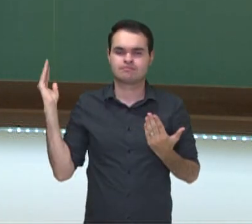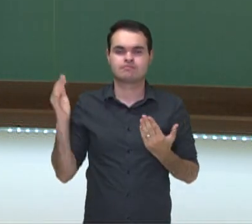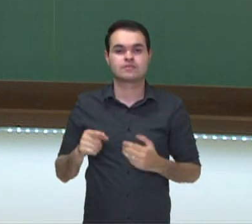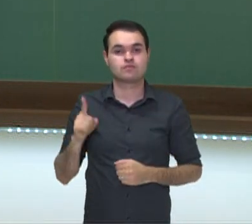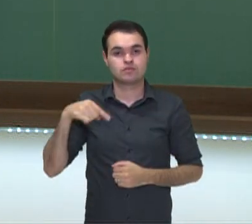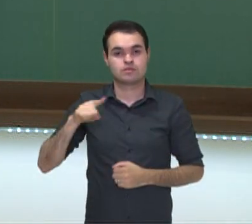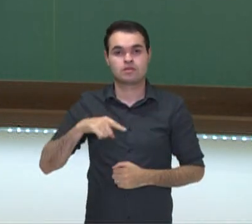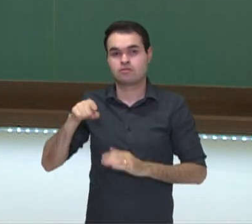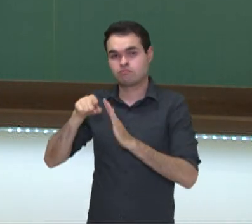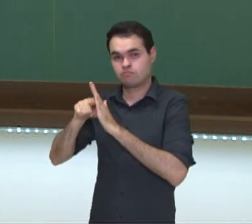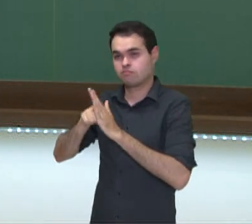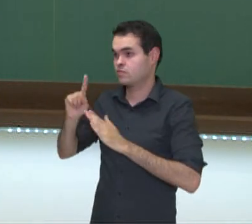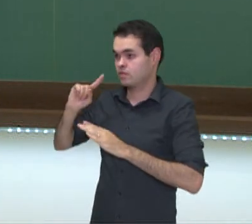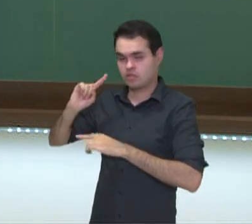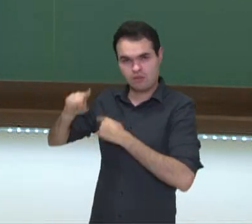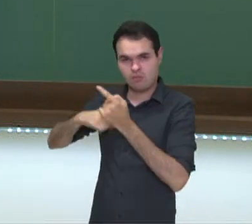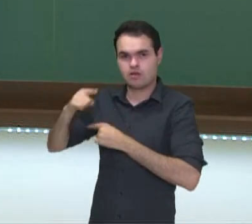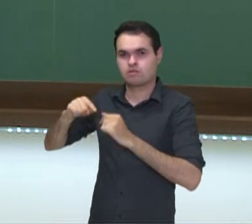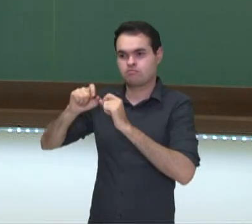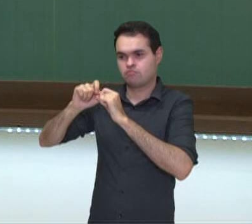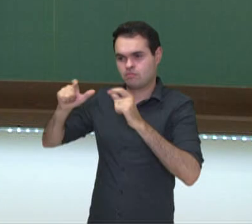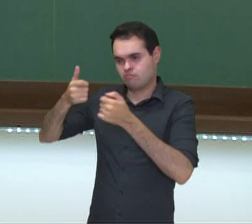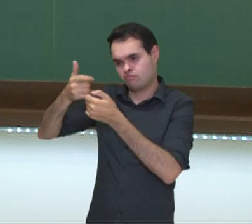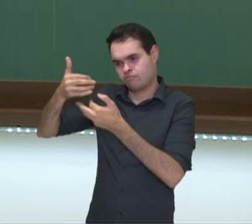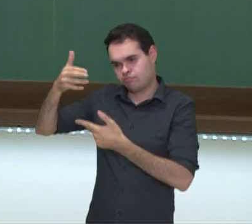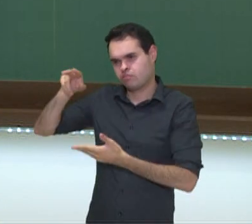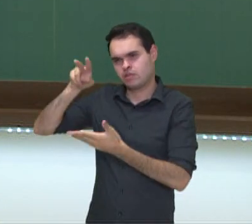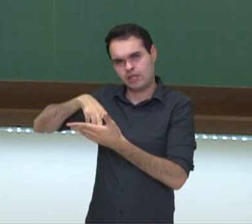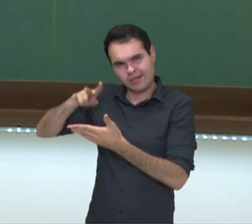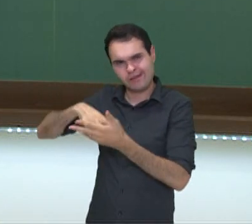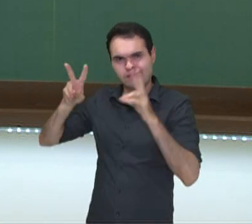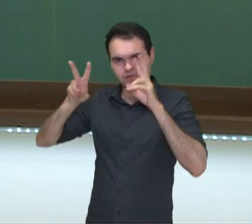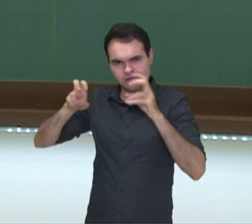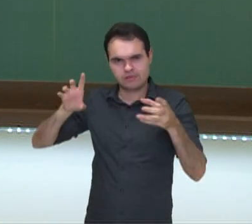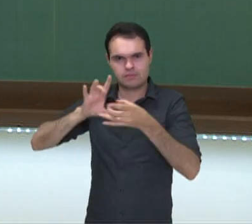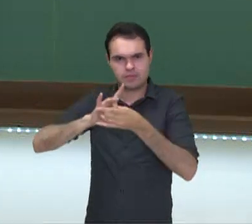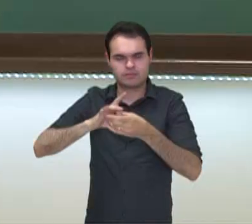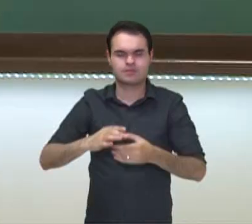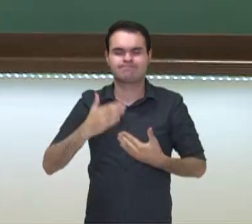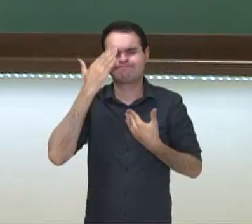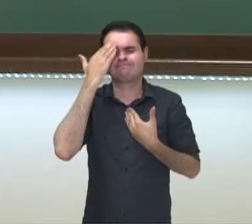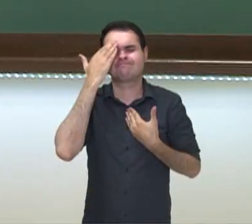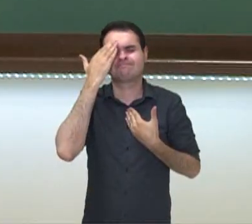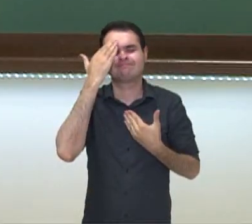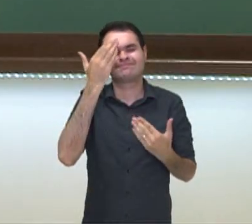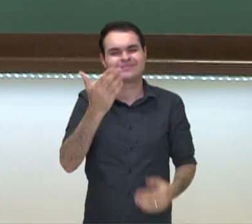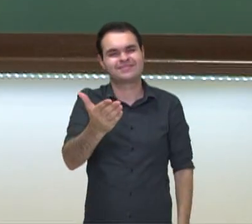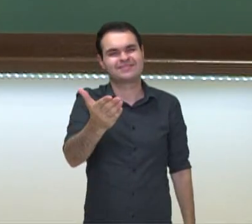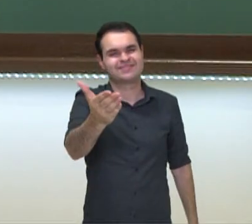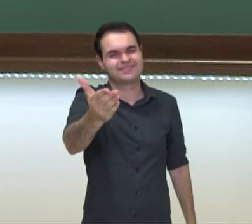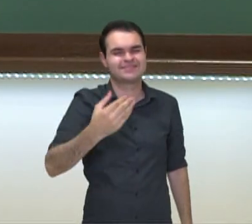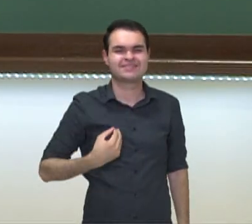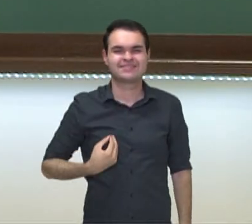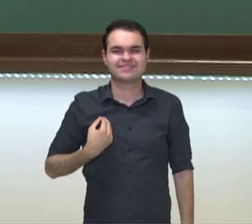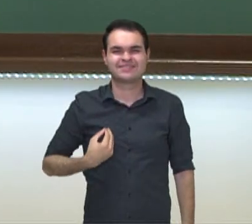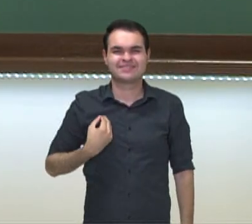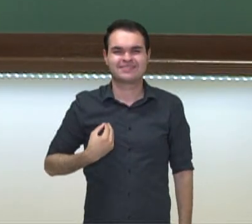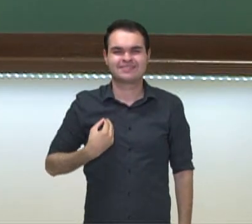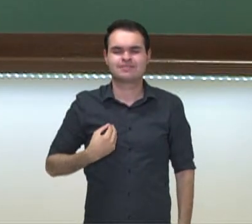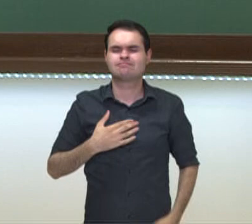caso vocês queiram pesquisar, se inteirar mais desse tema. Eu agradeço muito a presença de